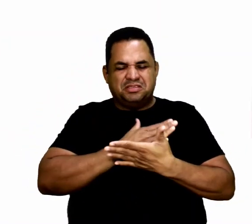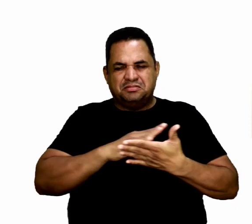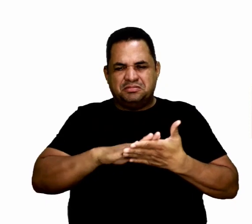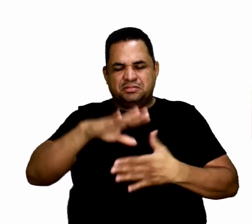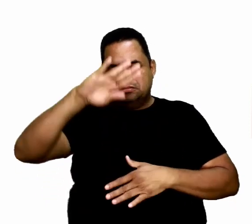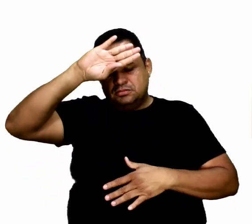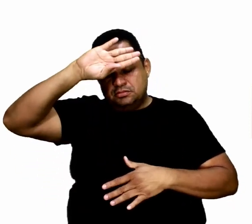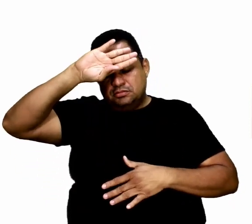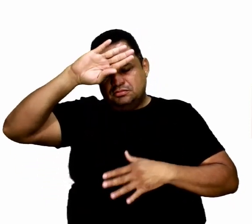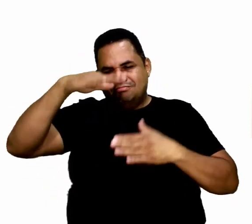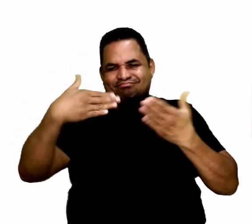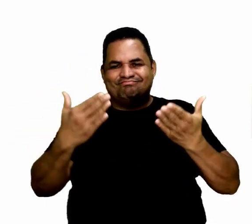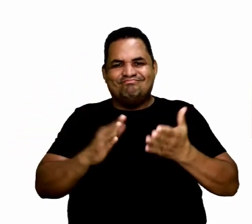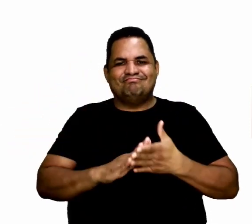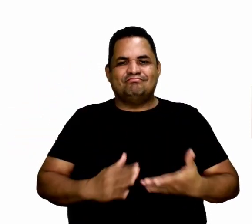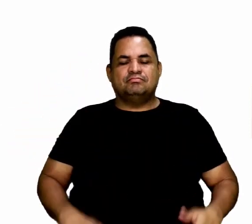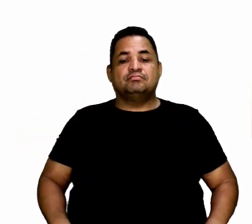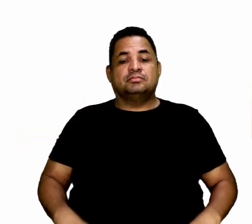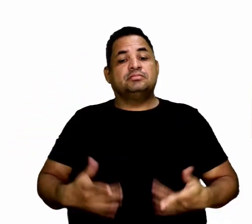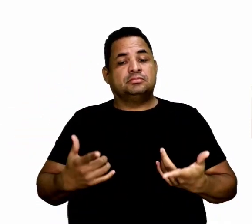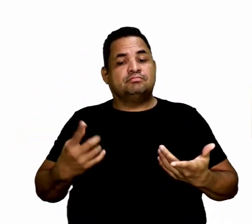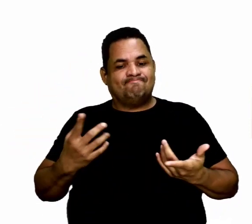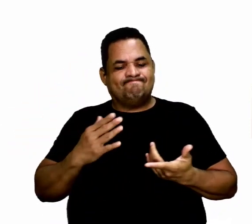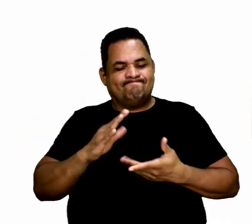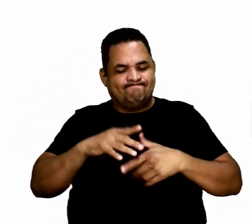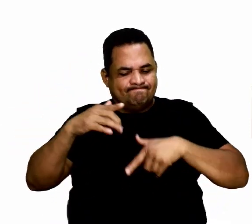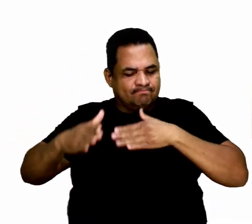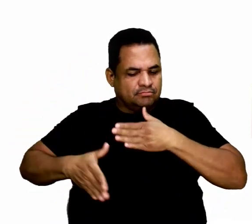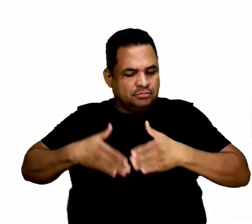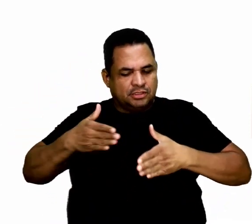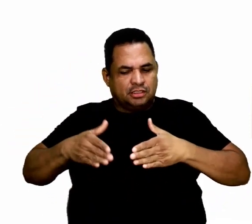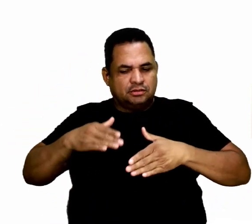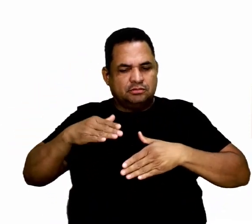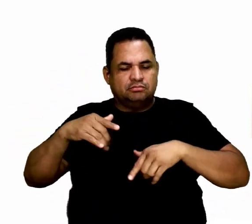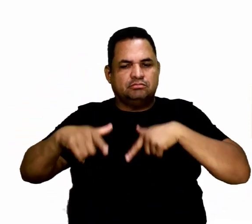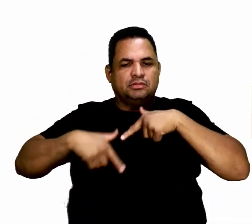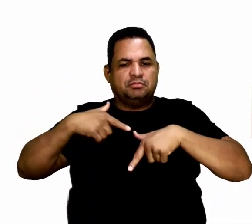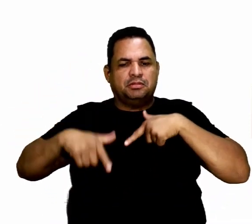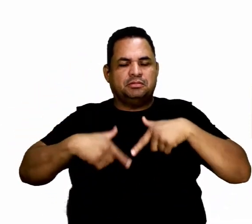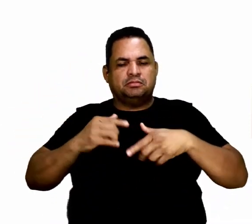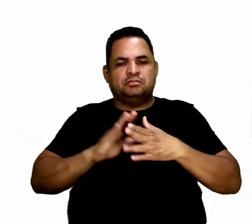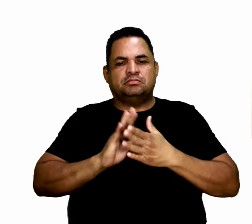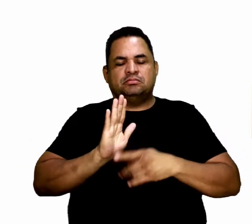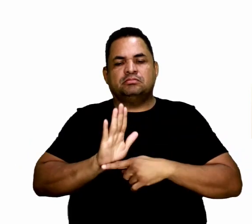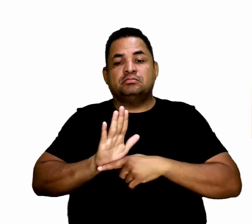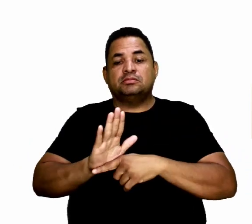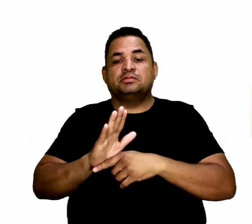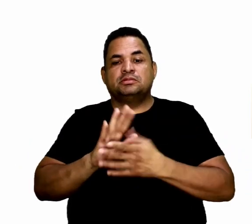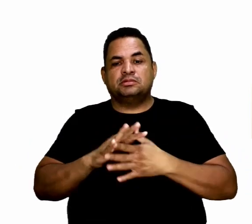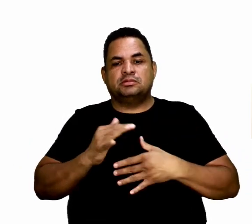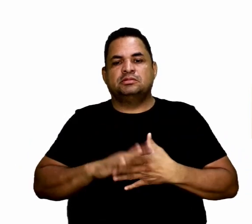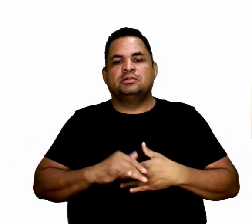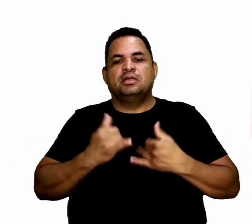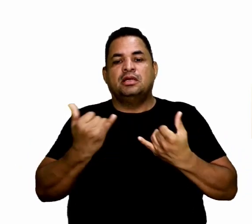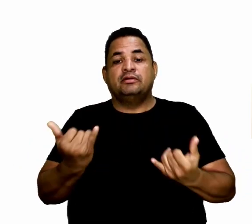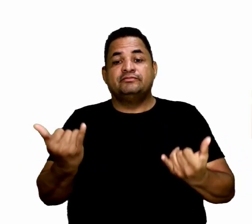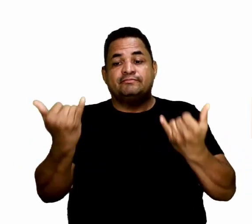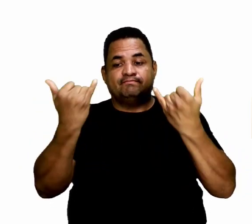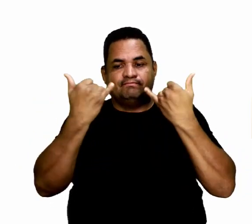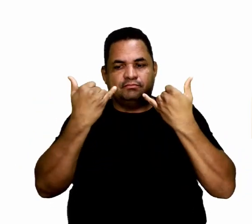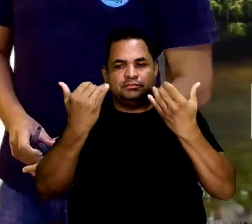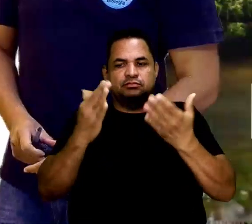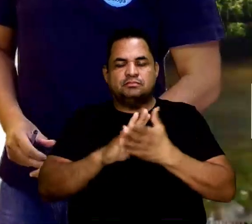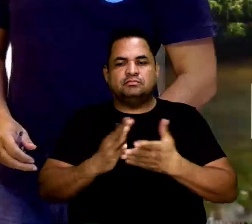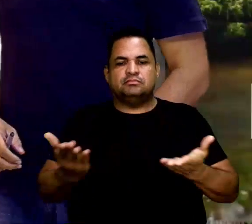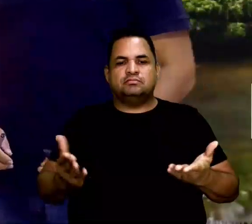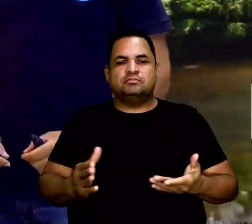elas estão funcionando, então elas estão ajudando. Elas estão te avisando, né? Estão avisando e estão te ajudando, porque elas já